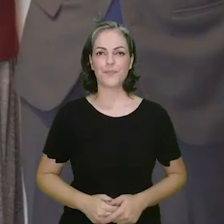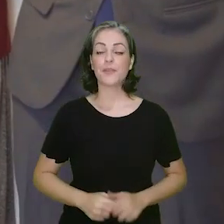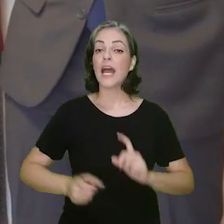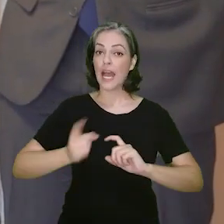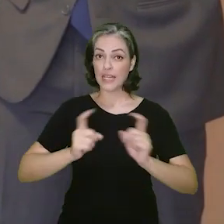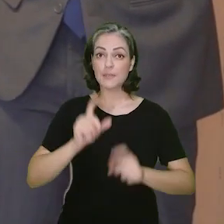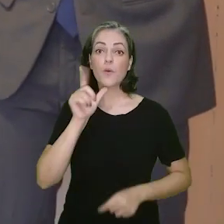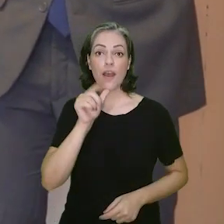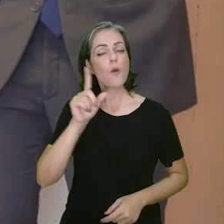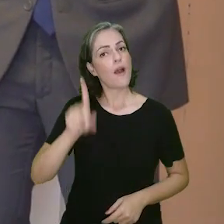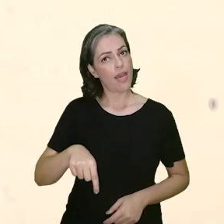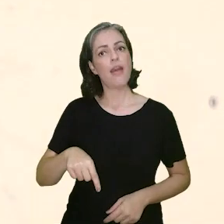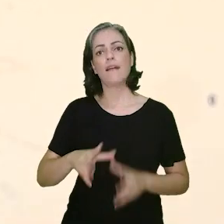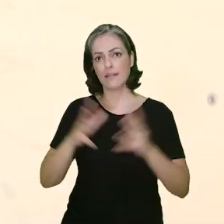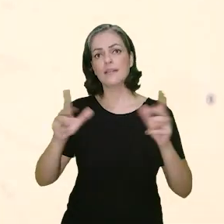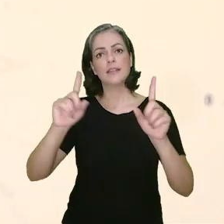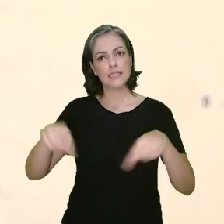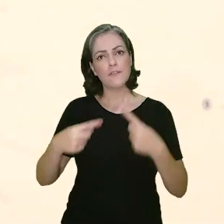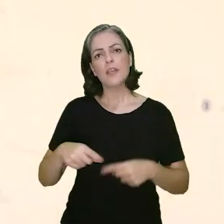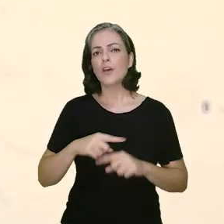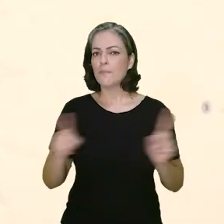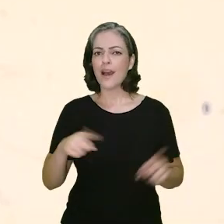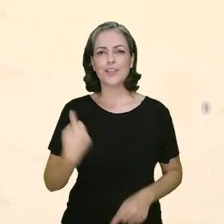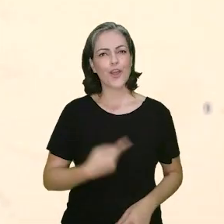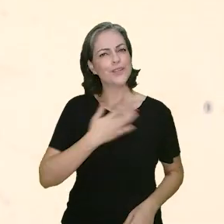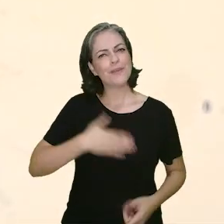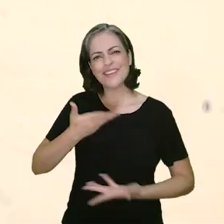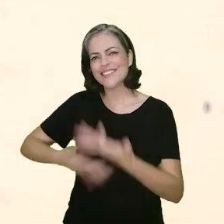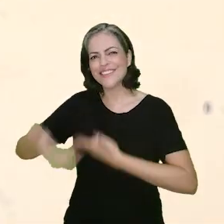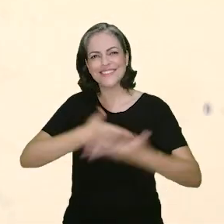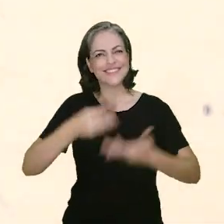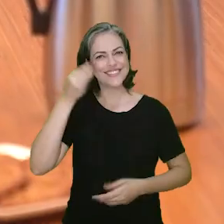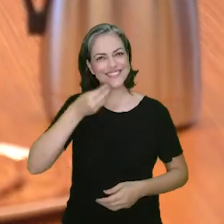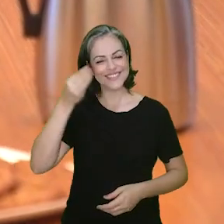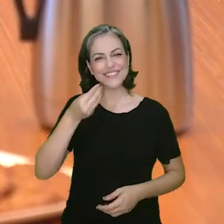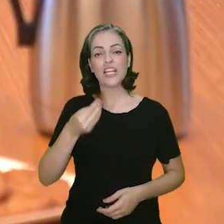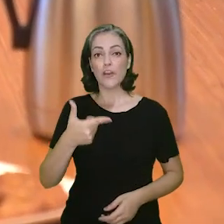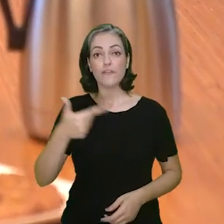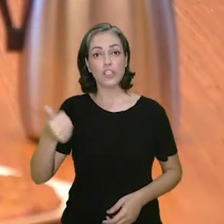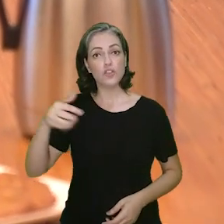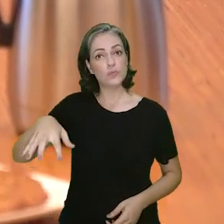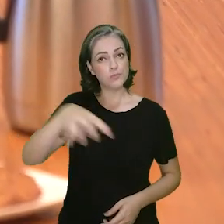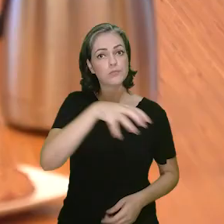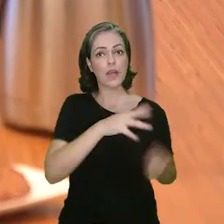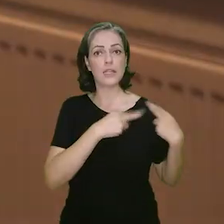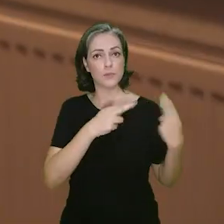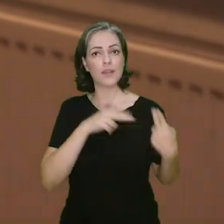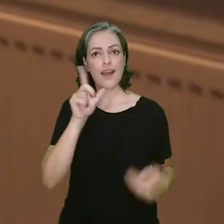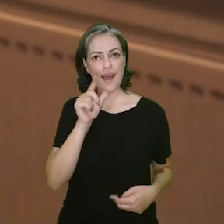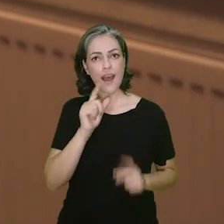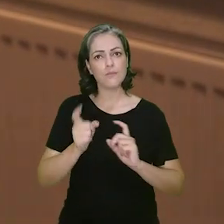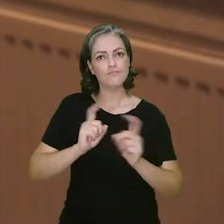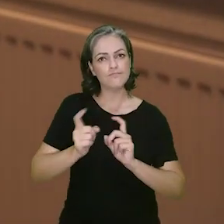A gestão de água sempre é um desafio e para nós é um prazer dividir conhecimento, trocar experiências nessa área. Temos 21